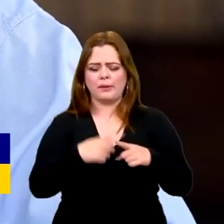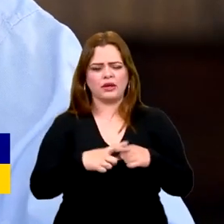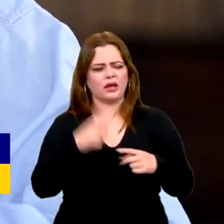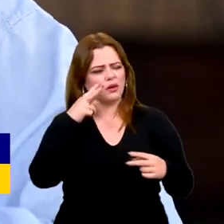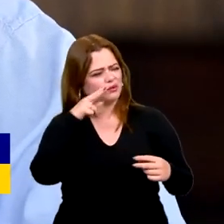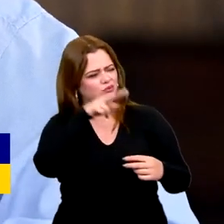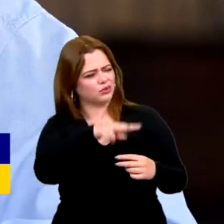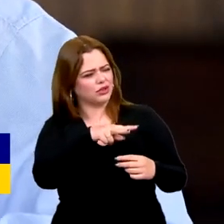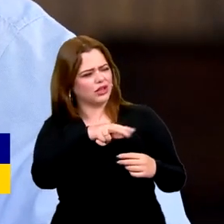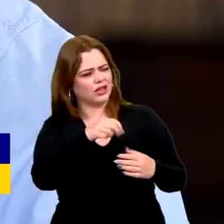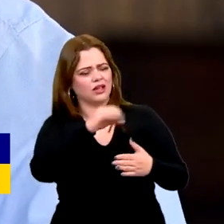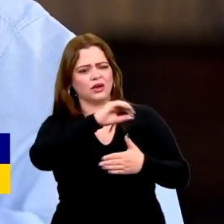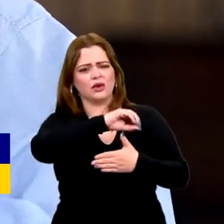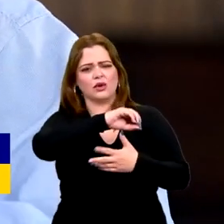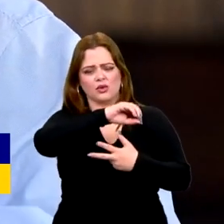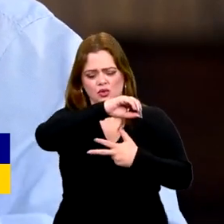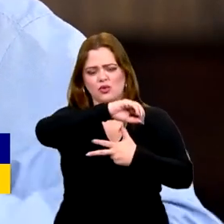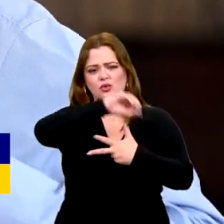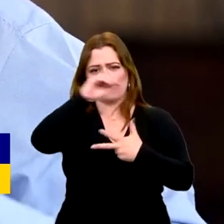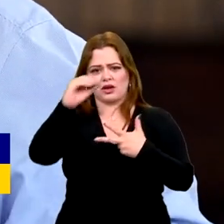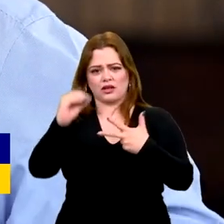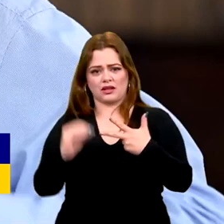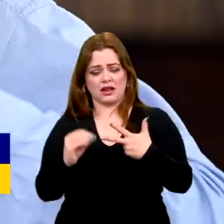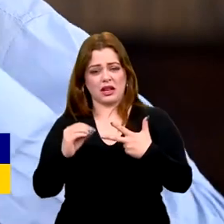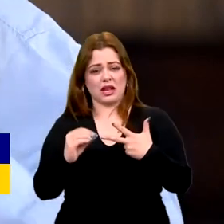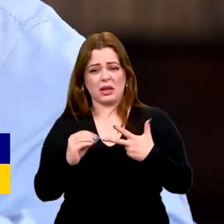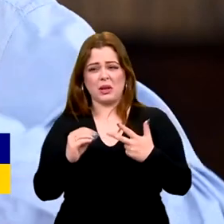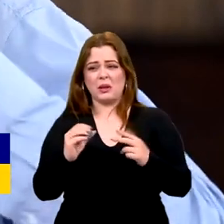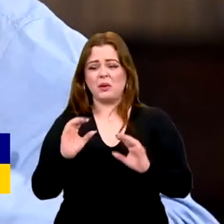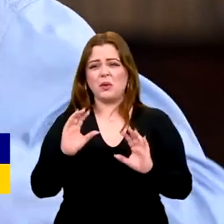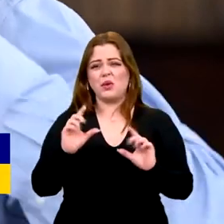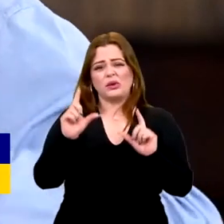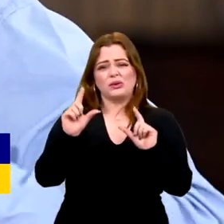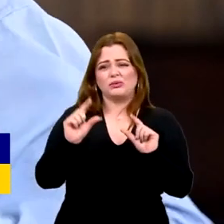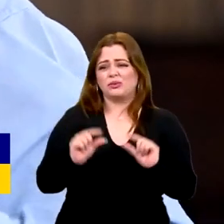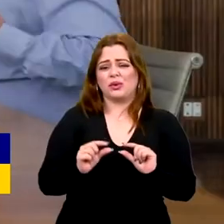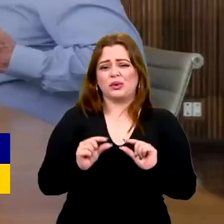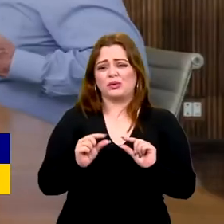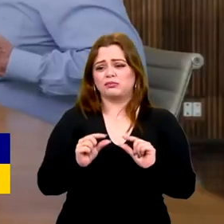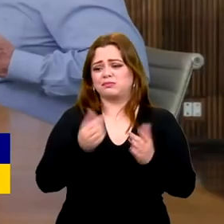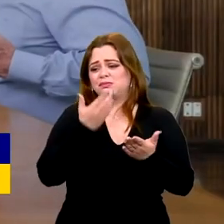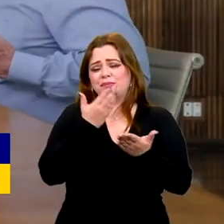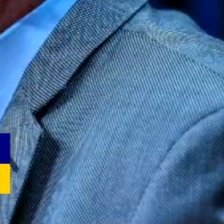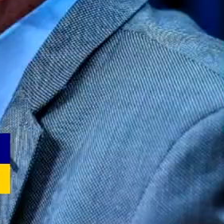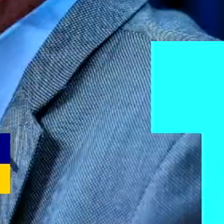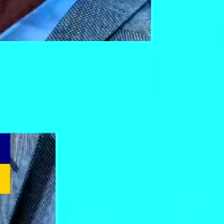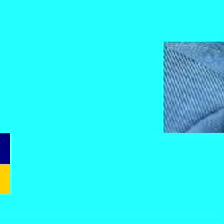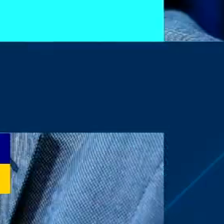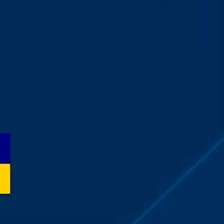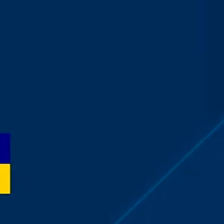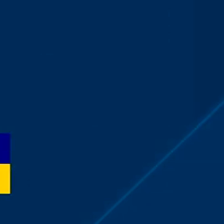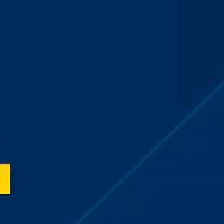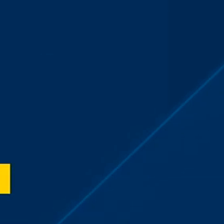Enem porque o Enem foi a coisa mais extraordinária nós chegamos até 16 milhões de pessoas inscritas